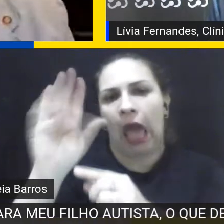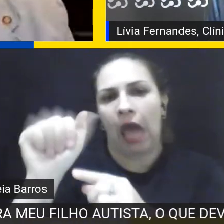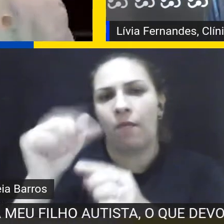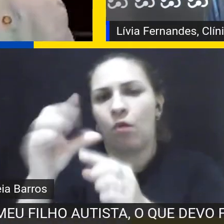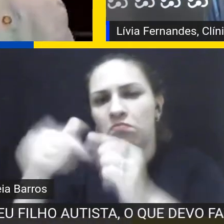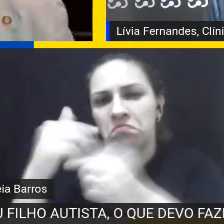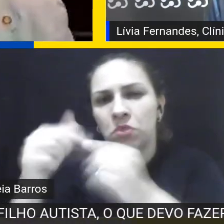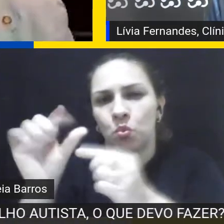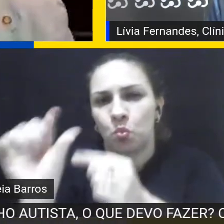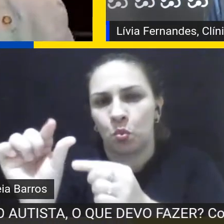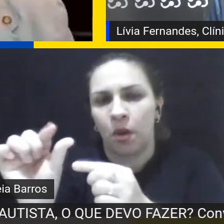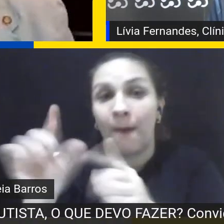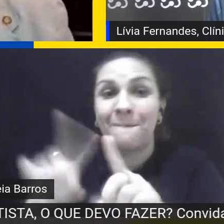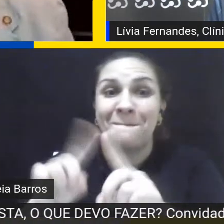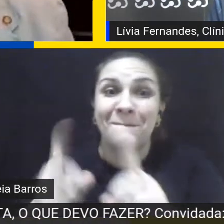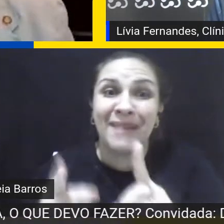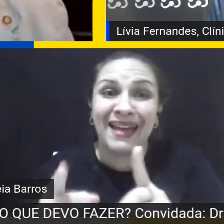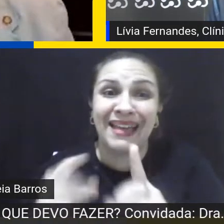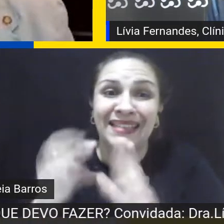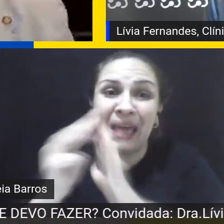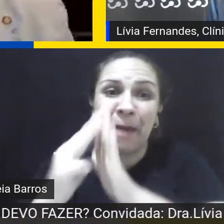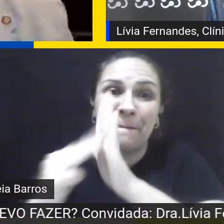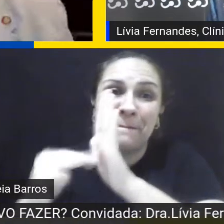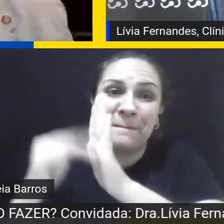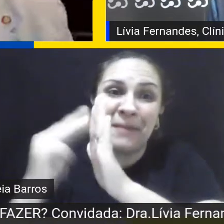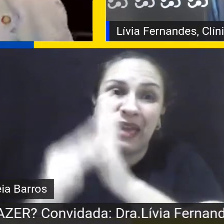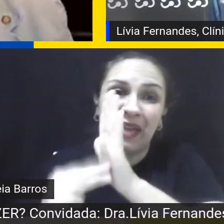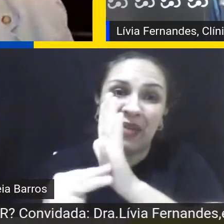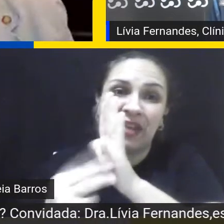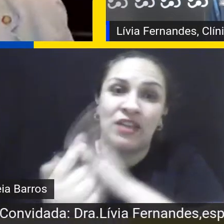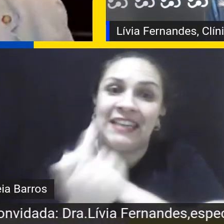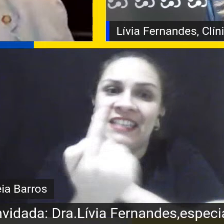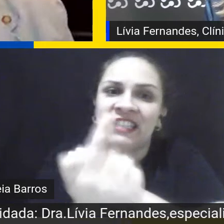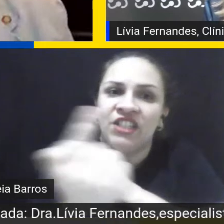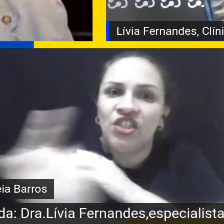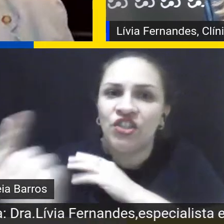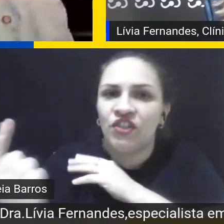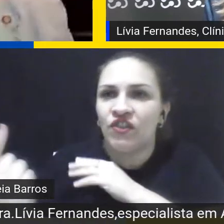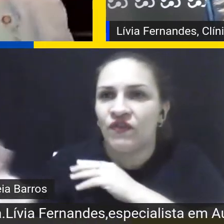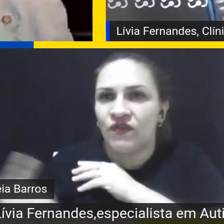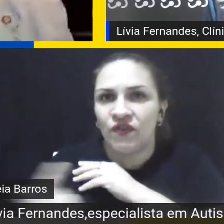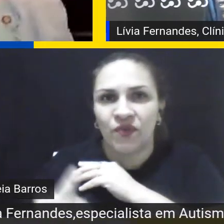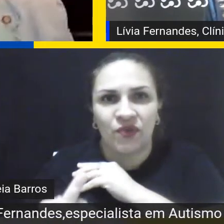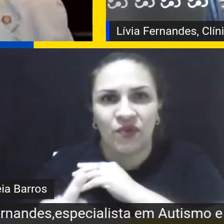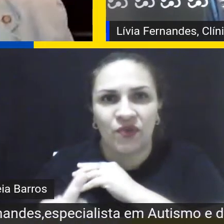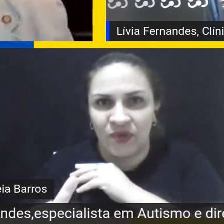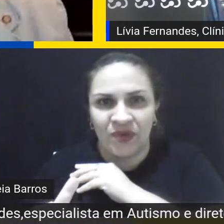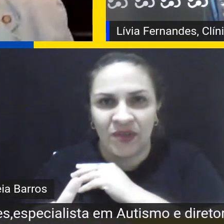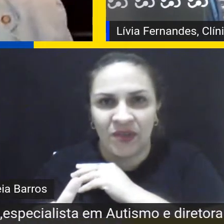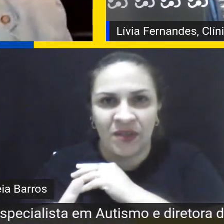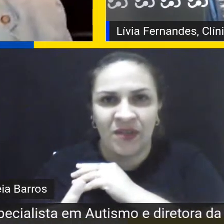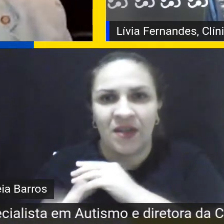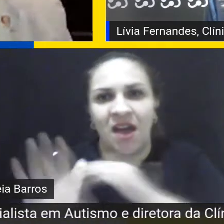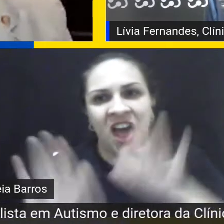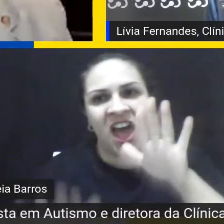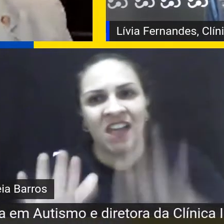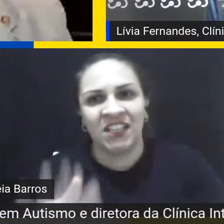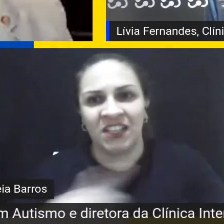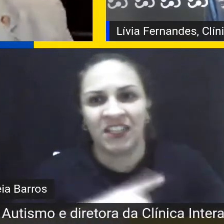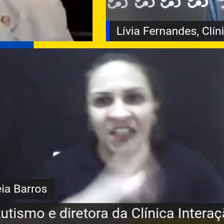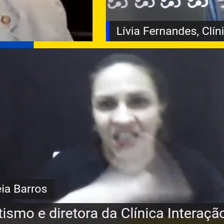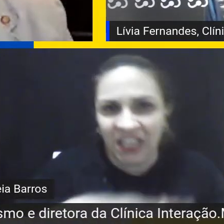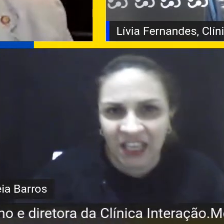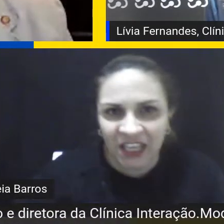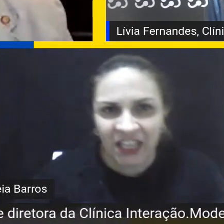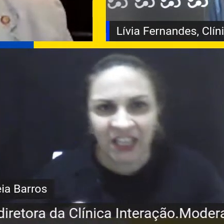metodologia de ensinamento ela é muito individual. Então, a gente percebe. Às vezes, tem uma criança aqui que está na